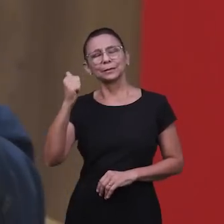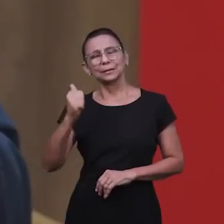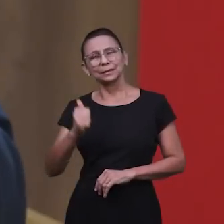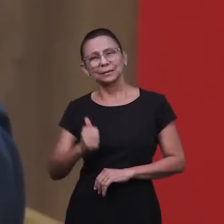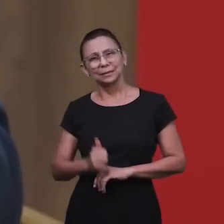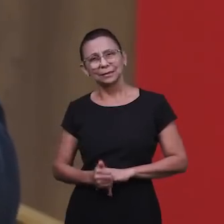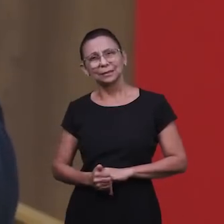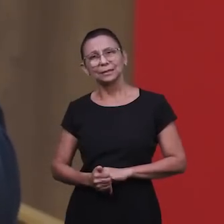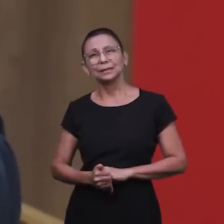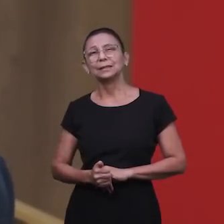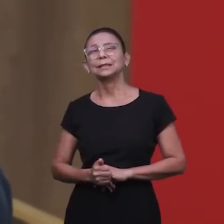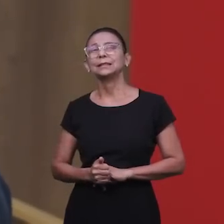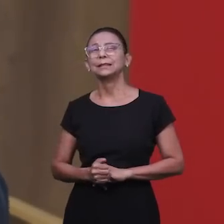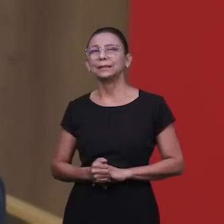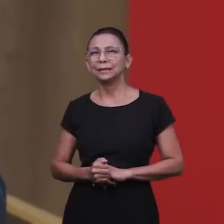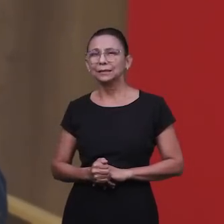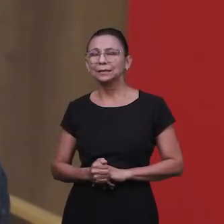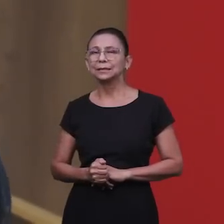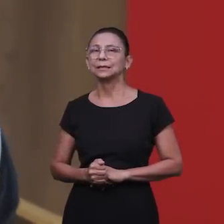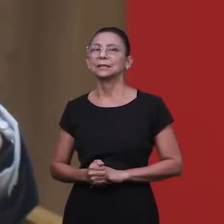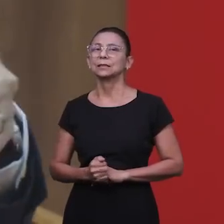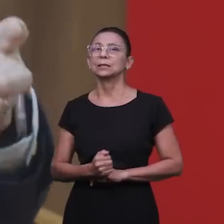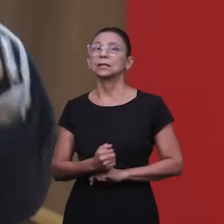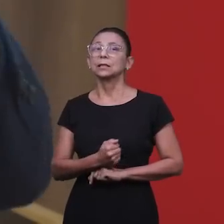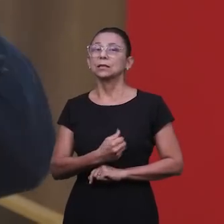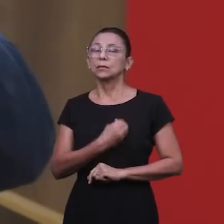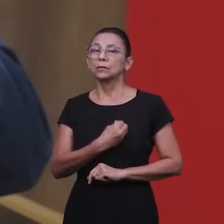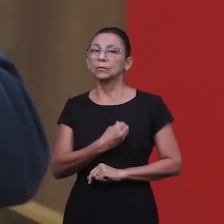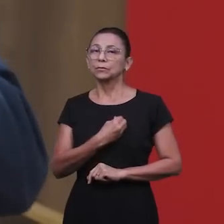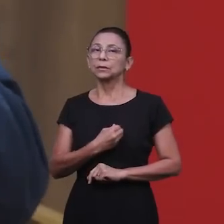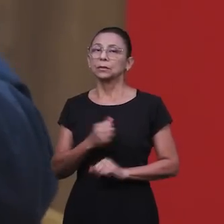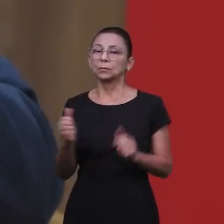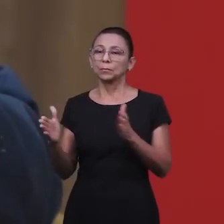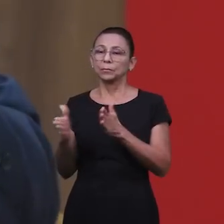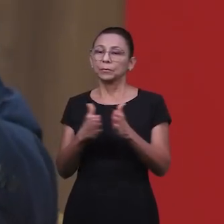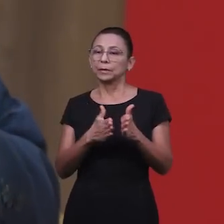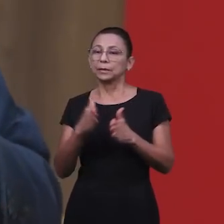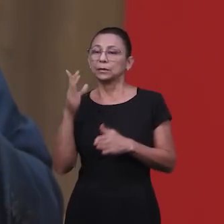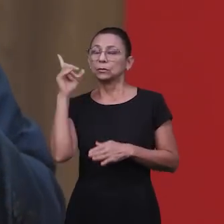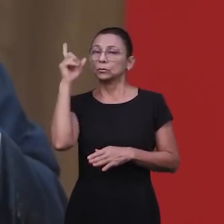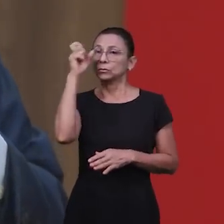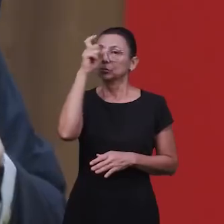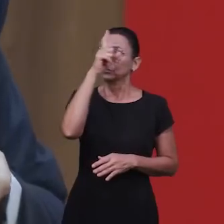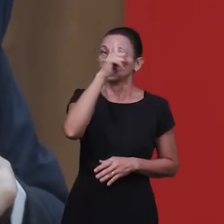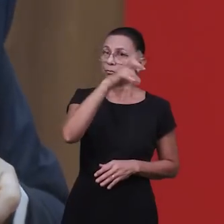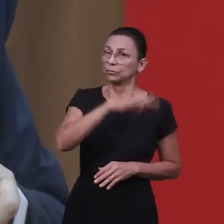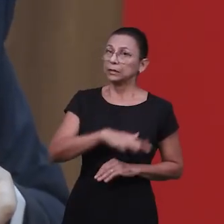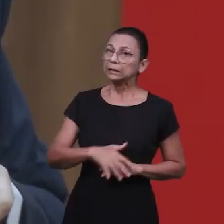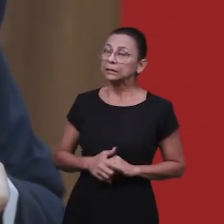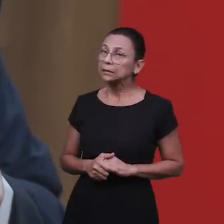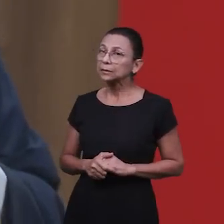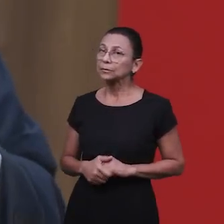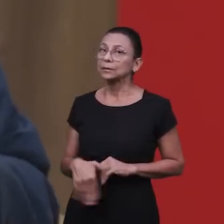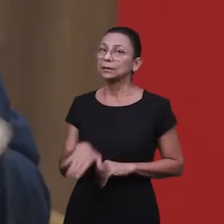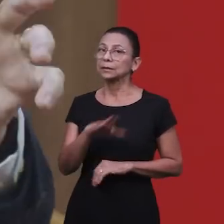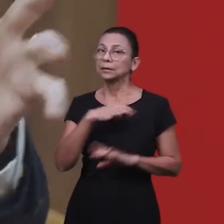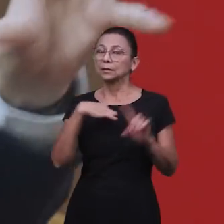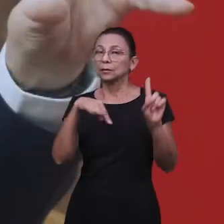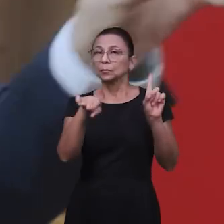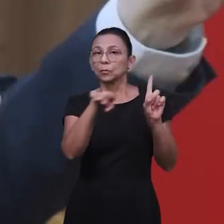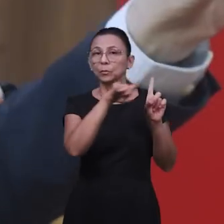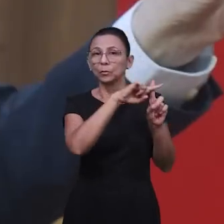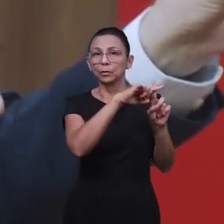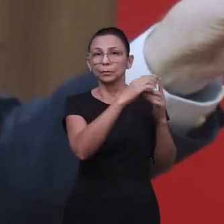passar algum tempo depois, que é vir a este mundo não como